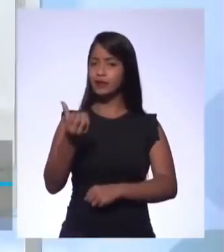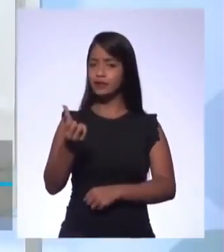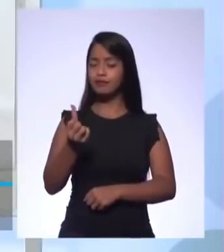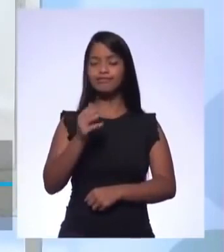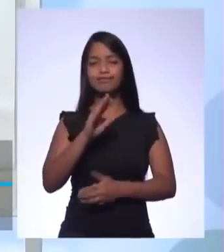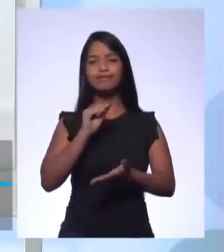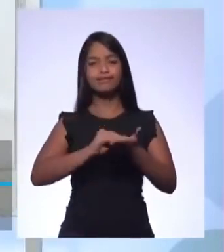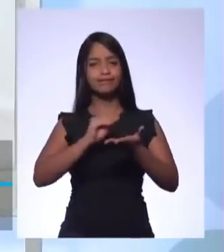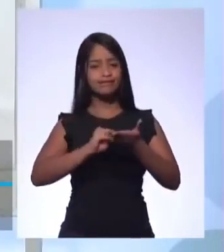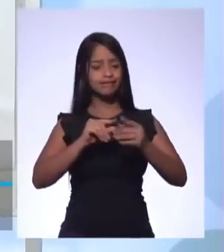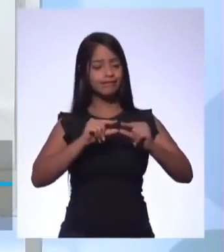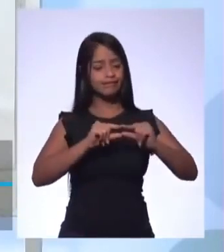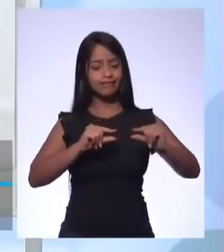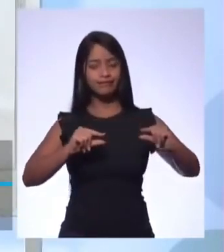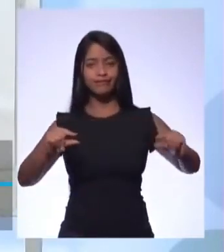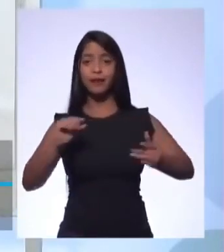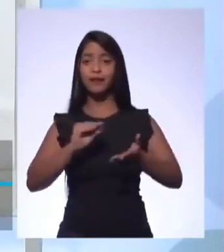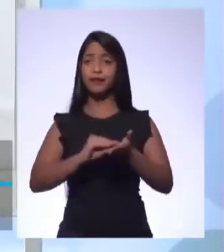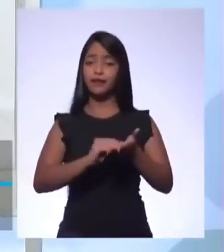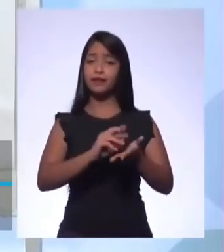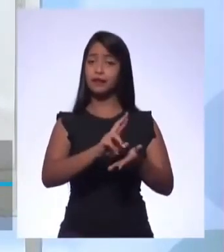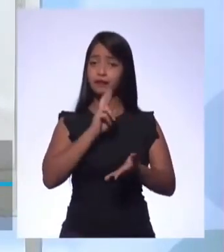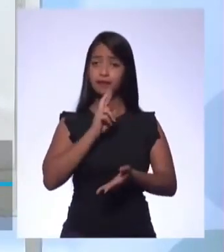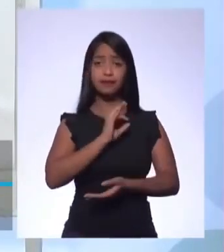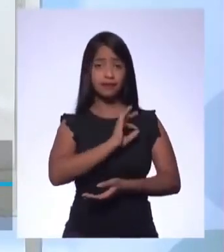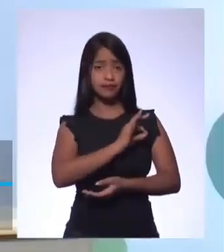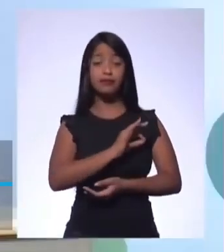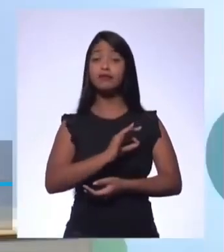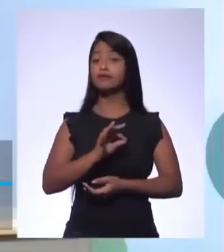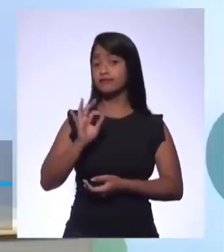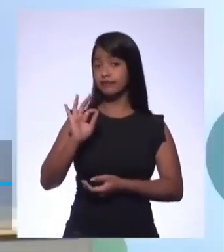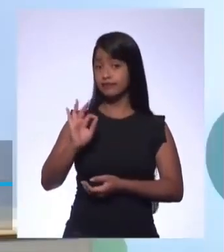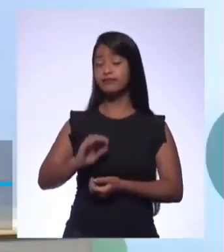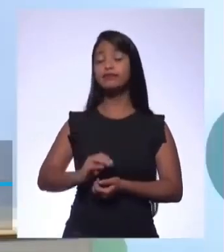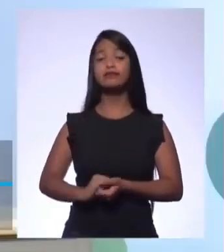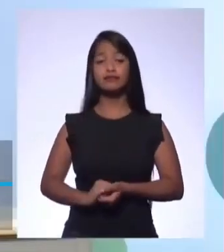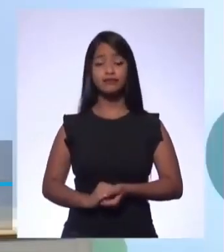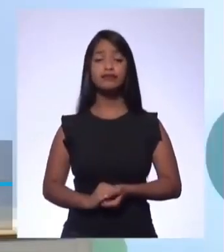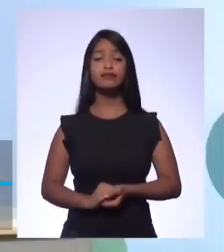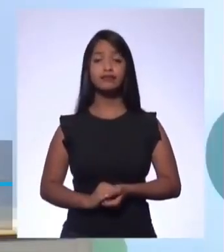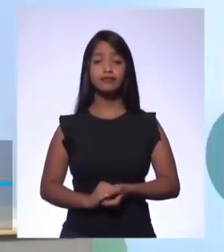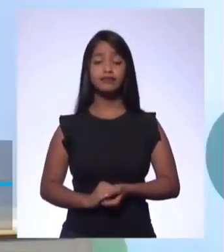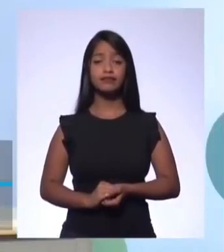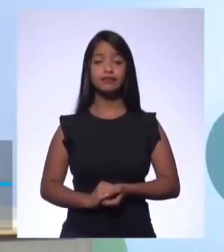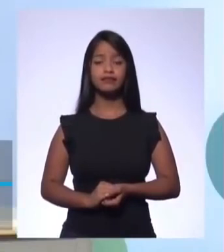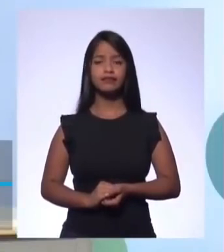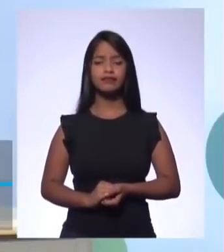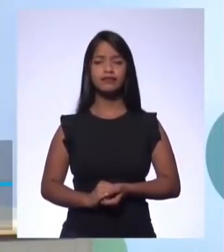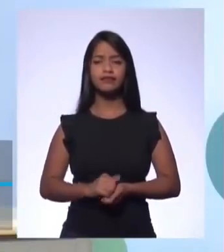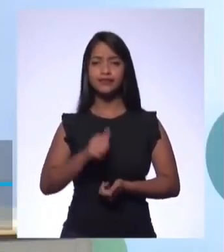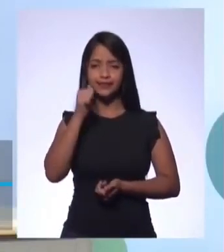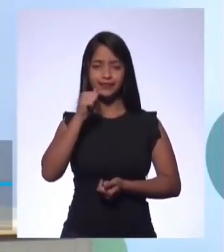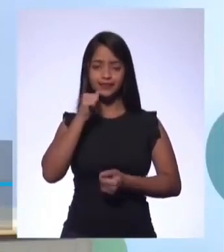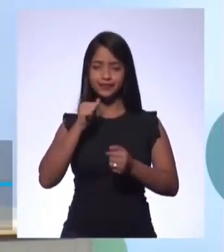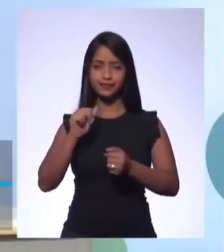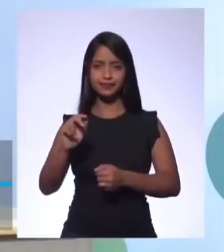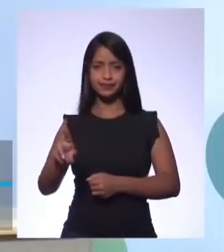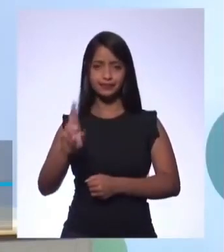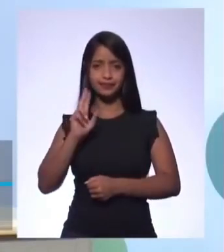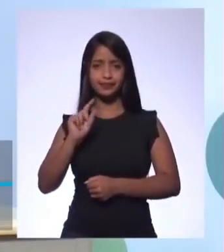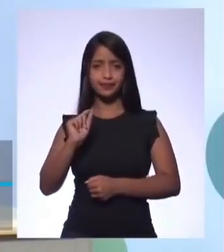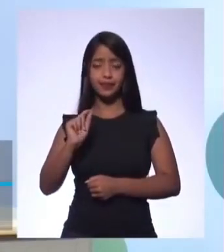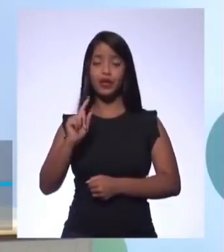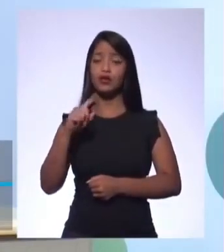hein? E a gente já viu essa questão, hein? Eles colocaram... o Nayubi Gabri respondeu, we have